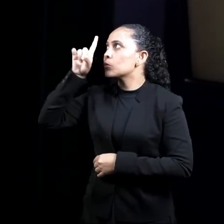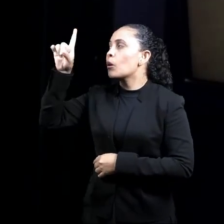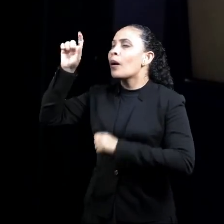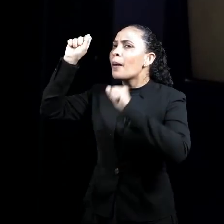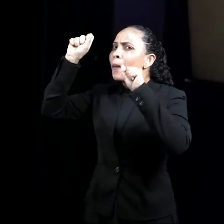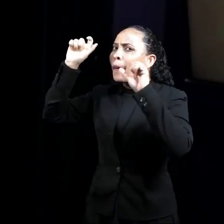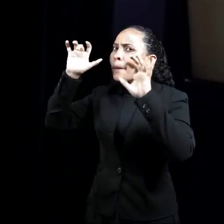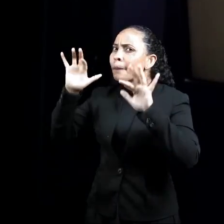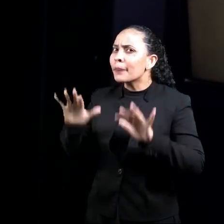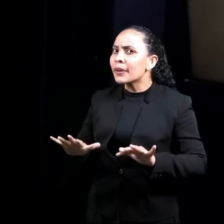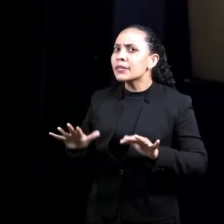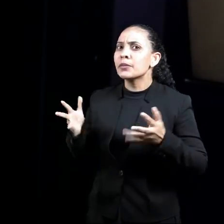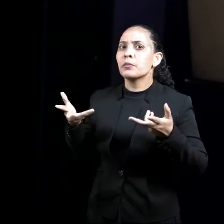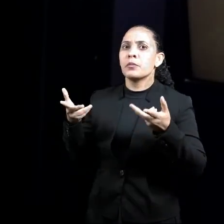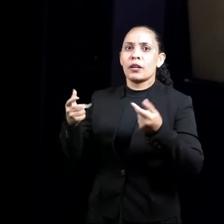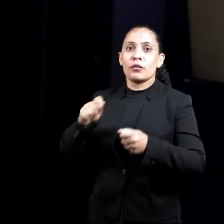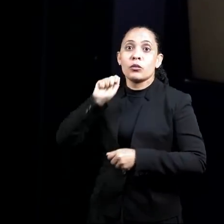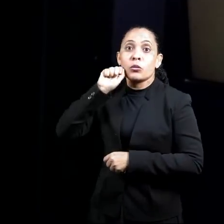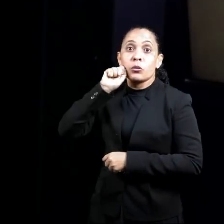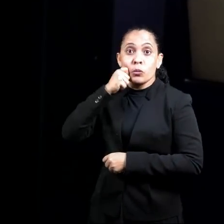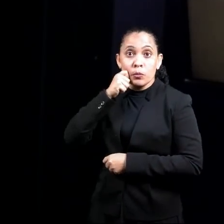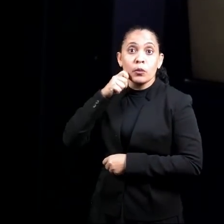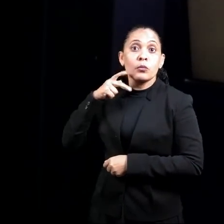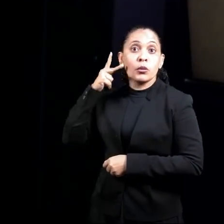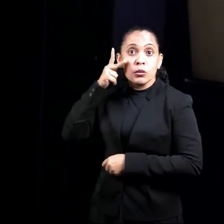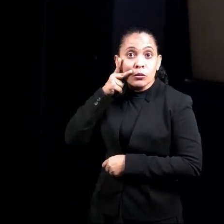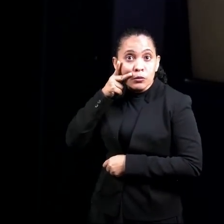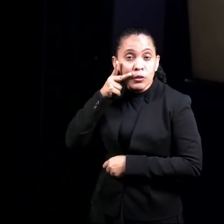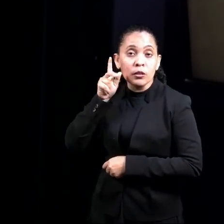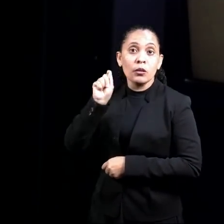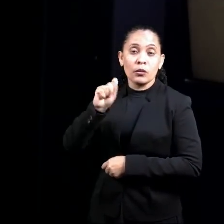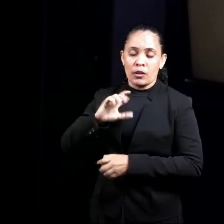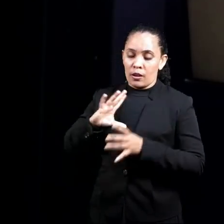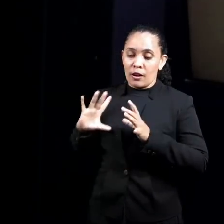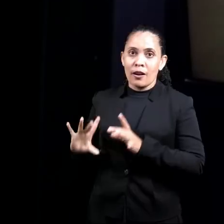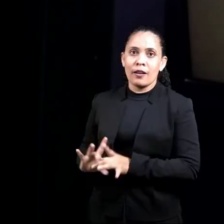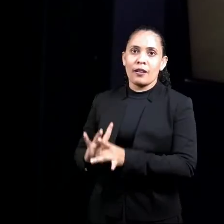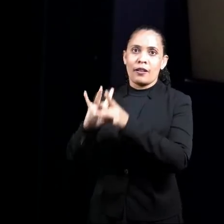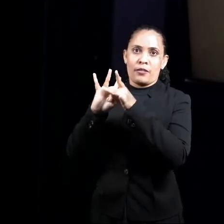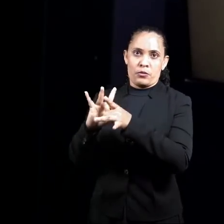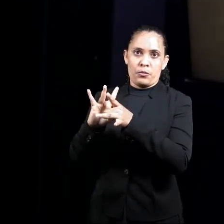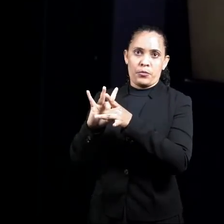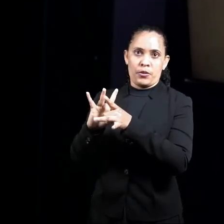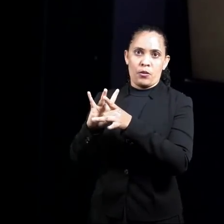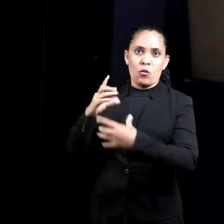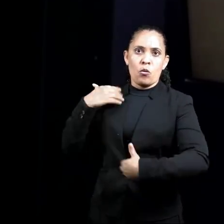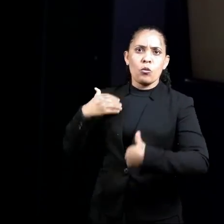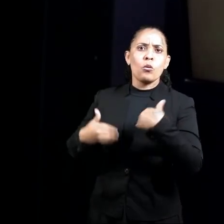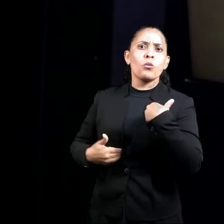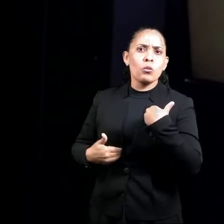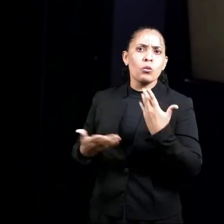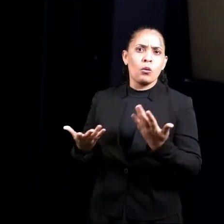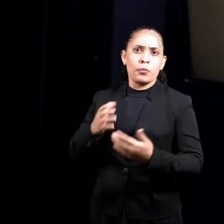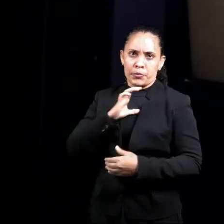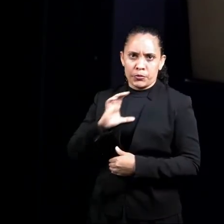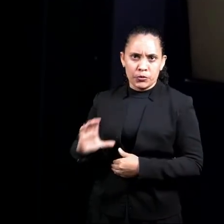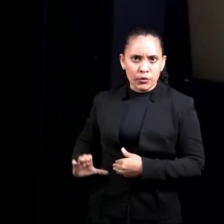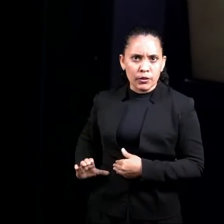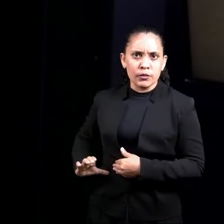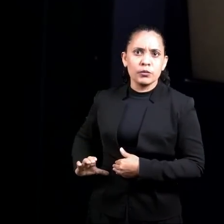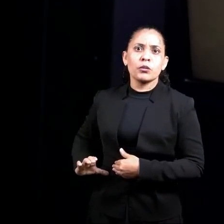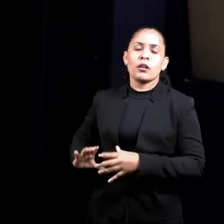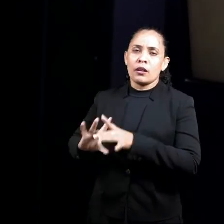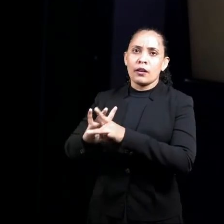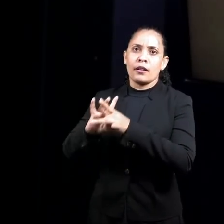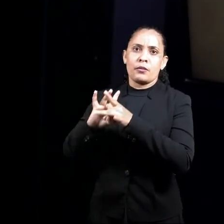muito grande. É o pão e o vinho. Pão e vinho é a comunhão no corpo. É o que nós estamos vivendo aqui, ó, é